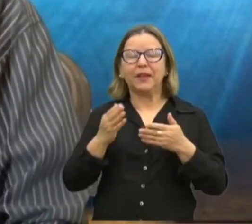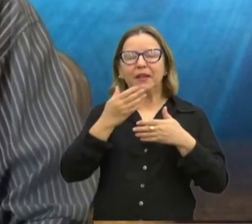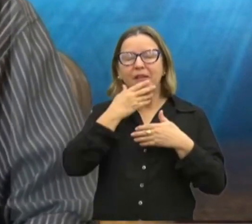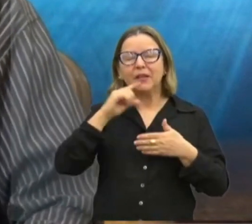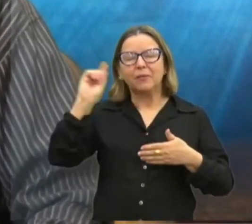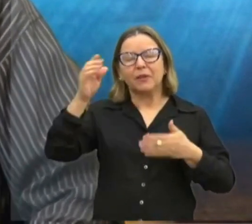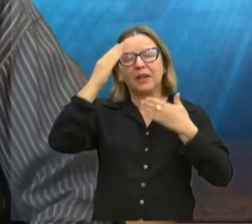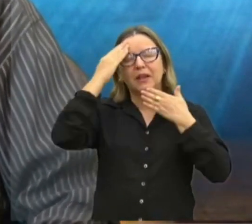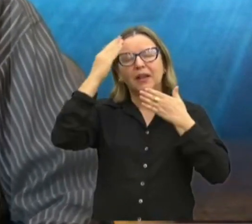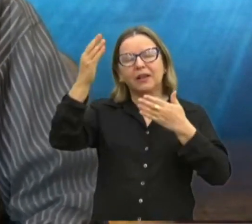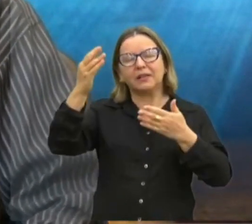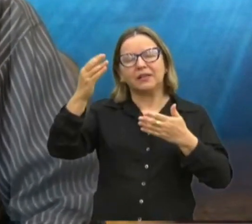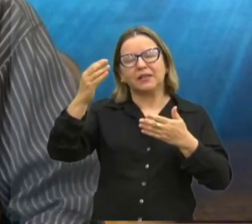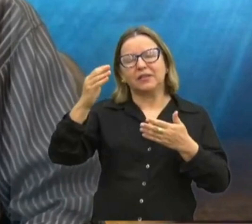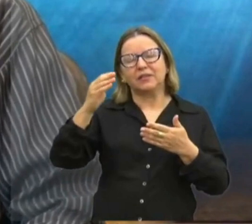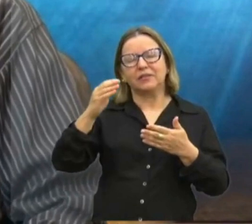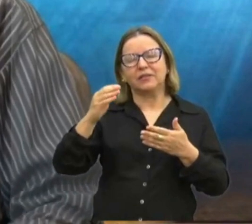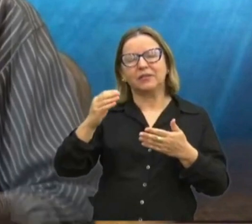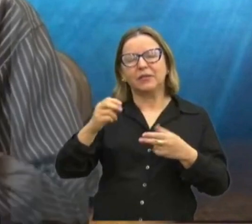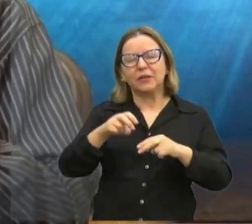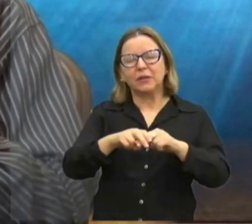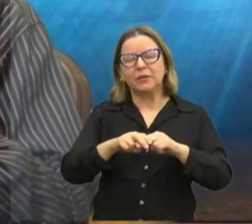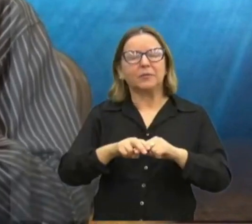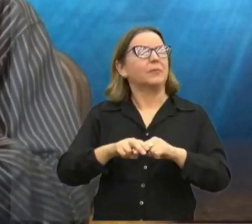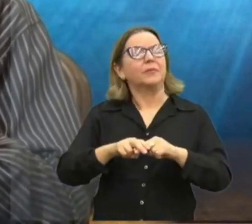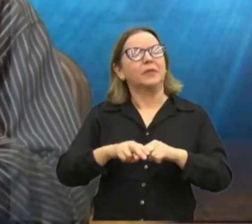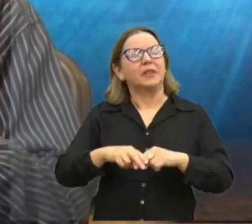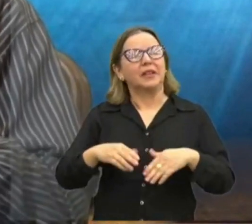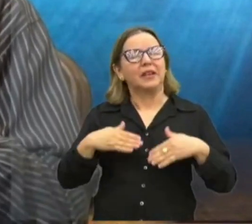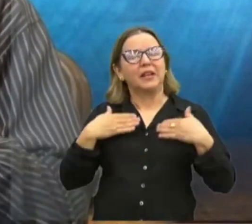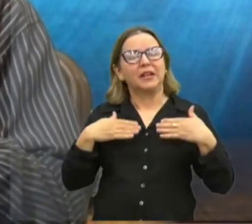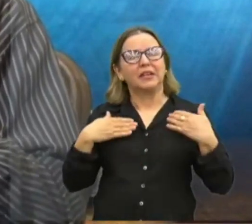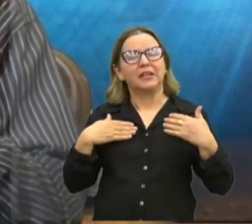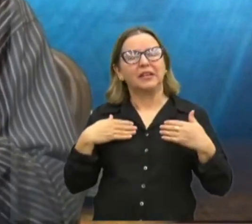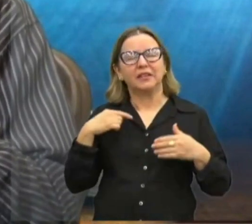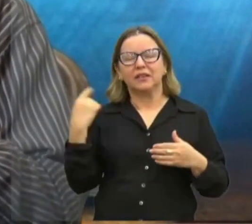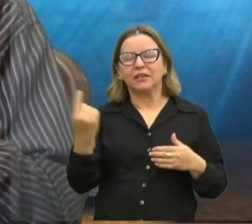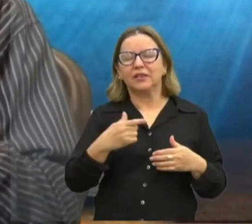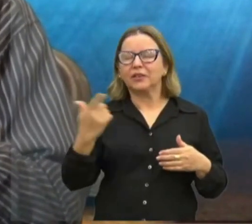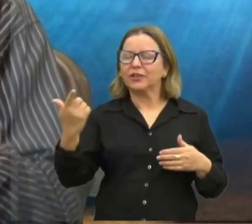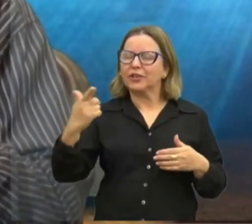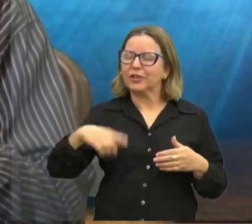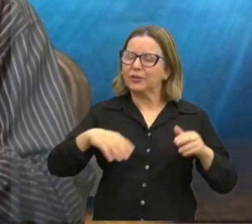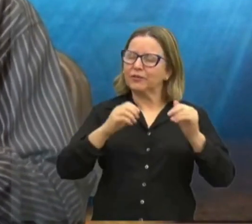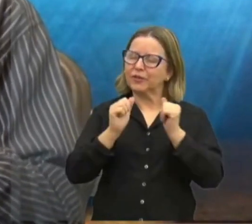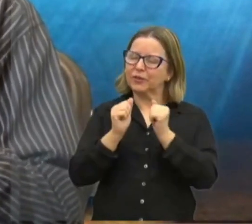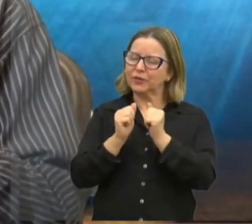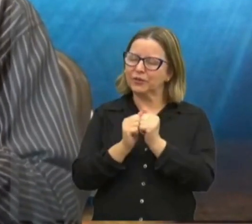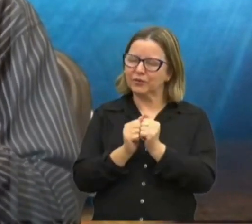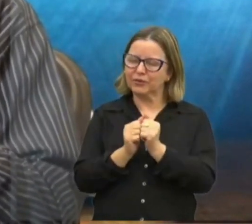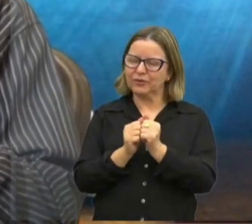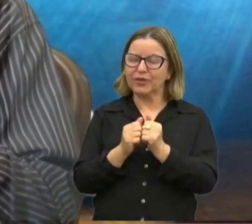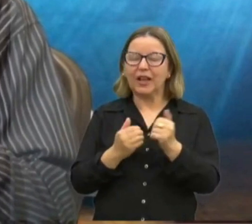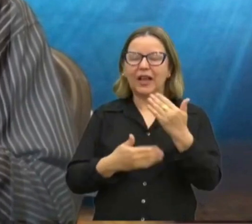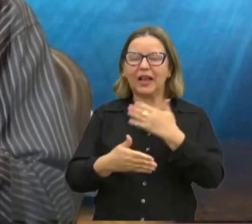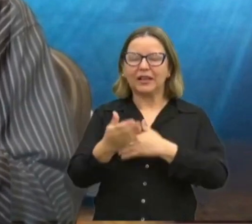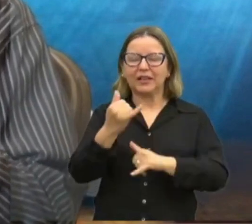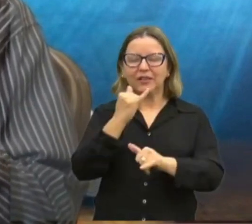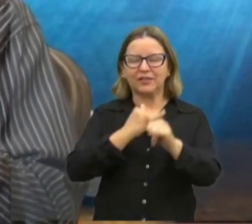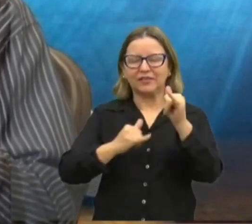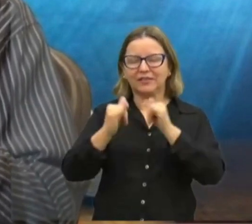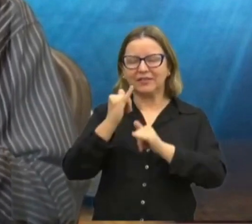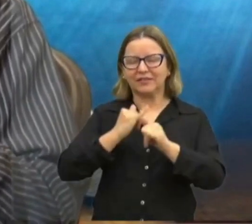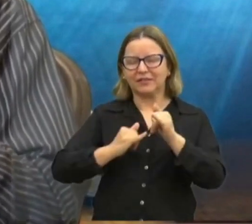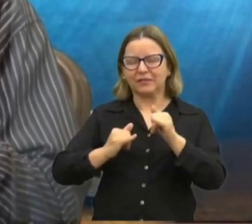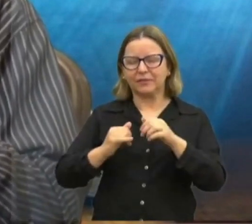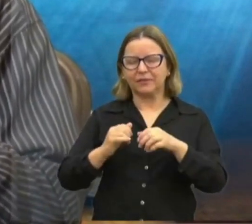privilégio de nós, mais uma vez, nos reunirmos desta maneira, através desse canal do